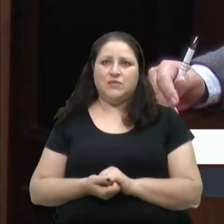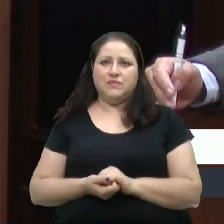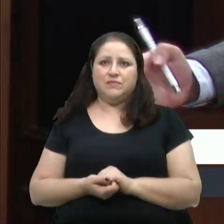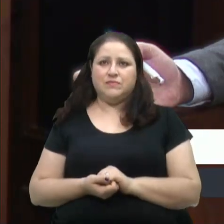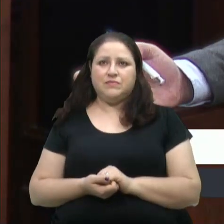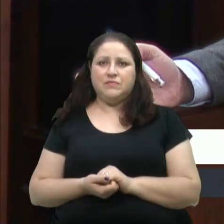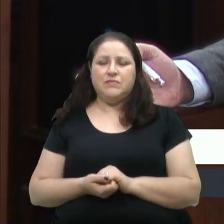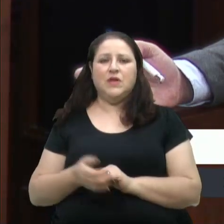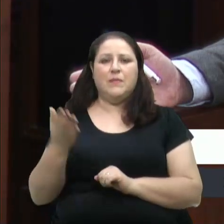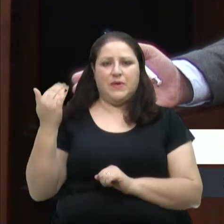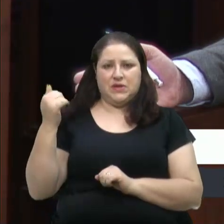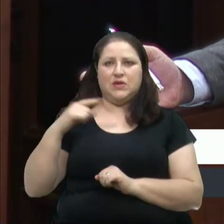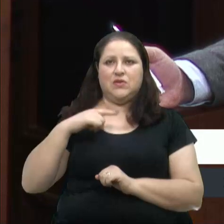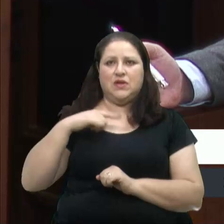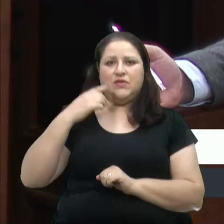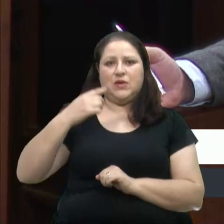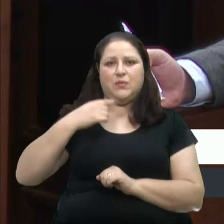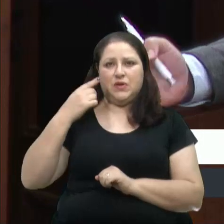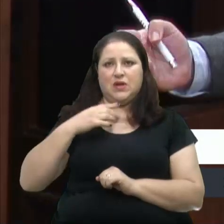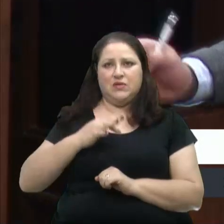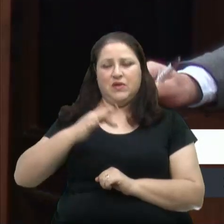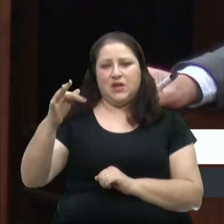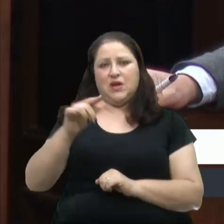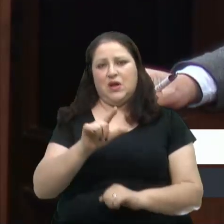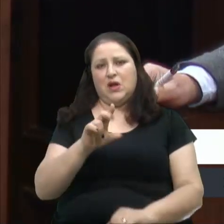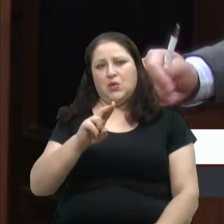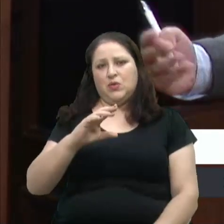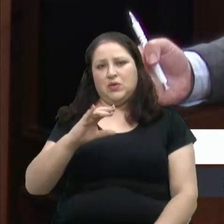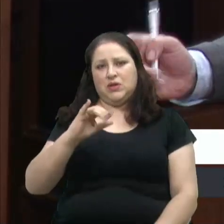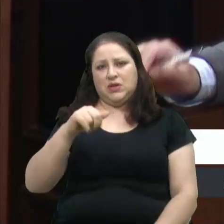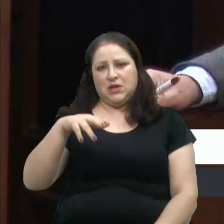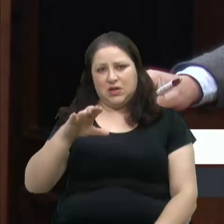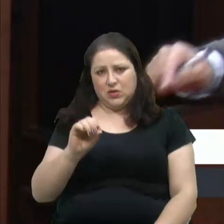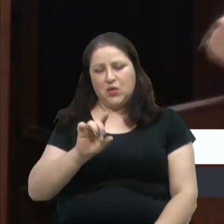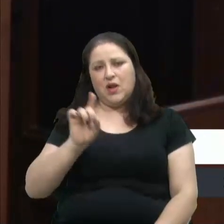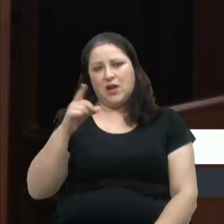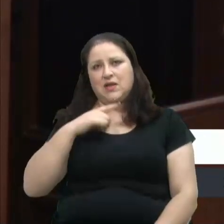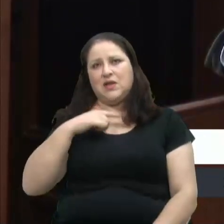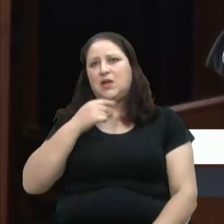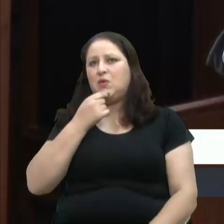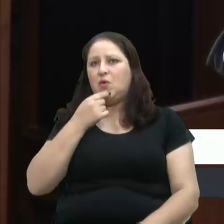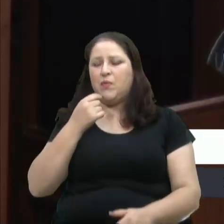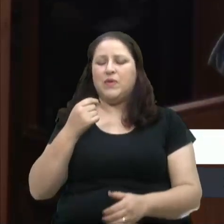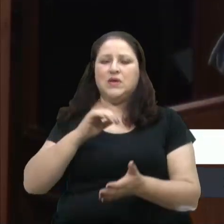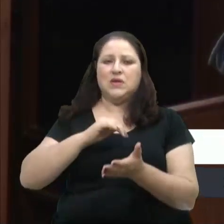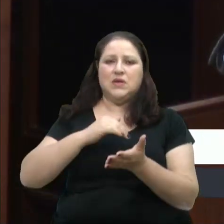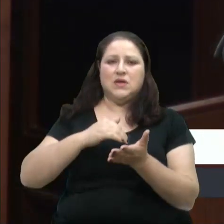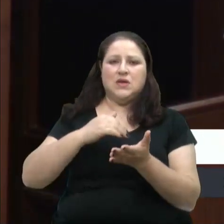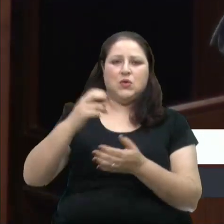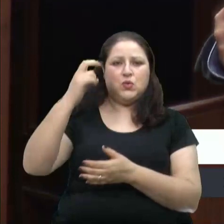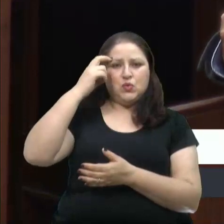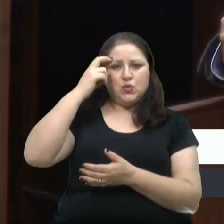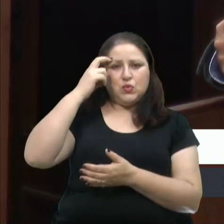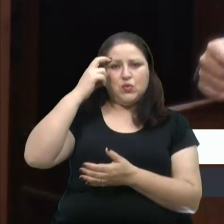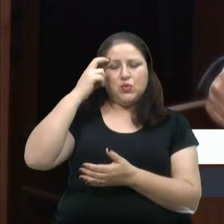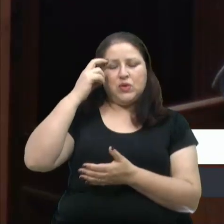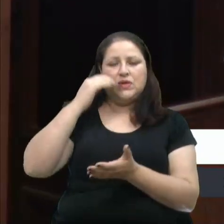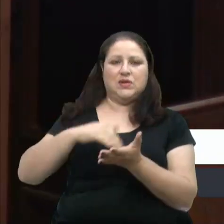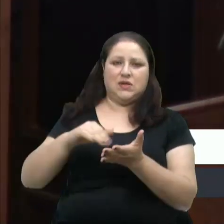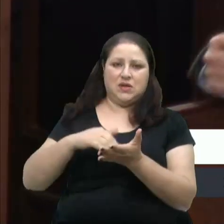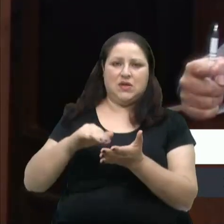teve o deputado federal Luciano Azevedo que é do PSD tem lá um Secretário de Cultura como prefeito de cultura